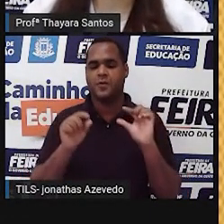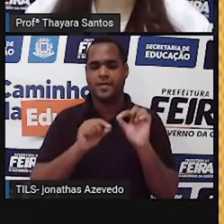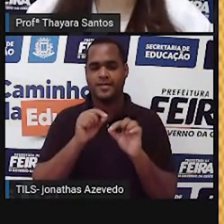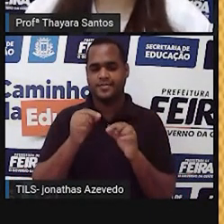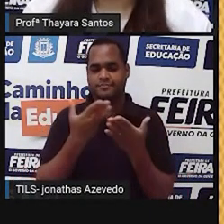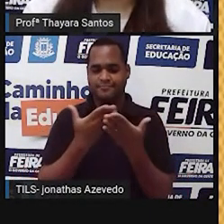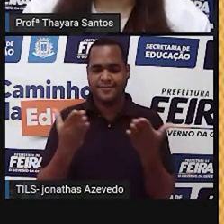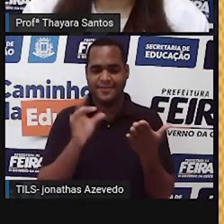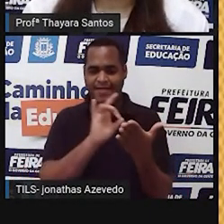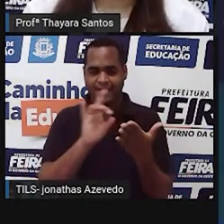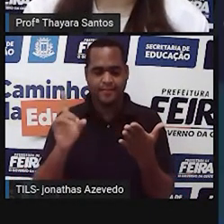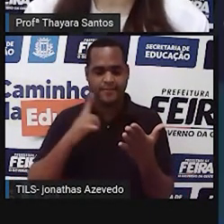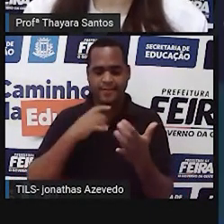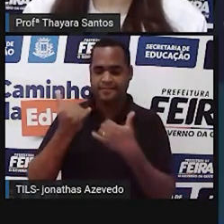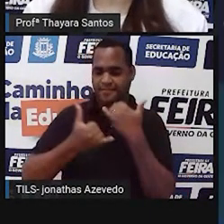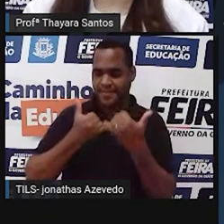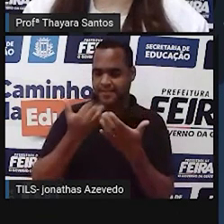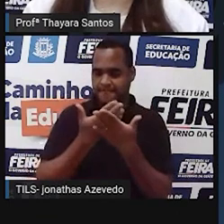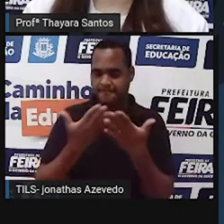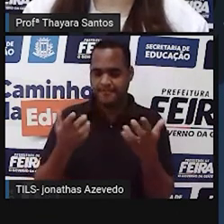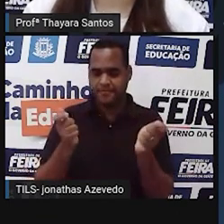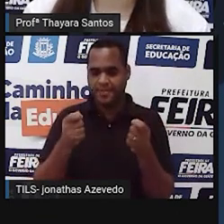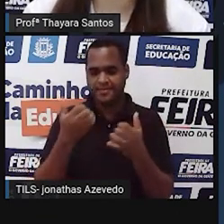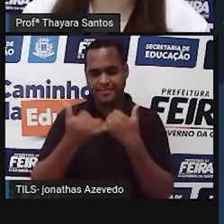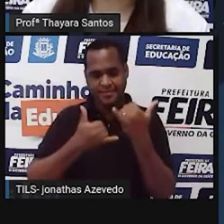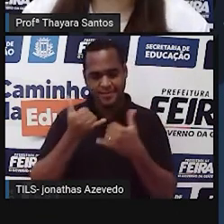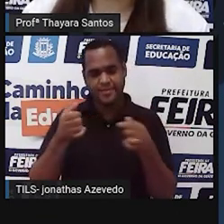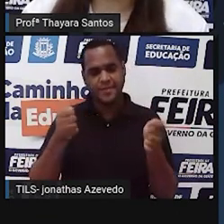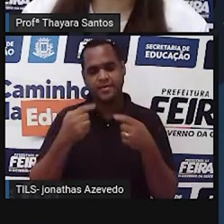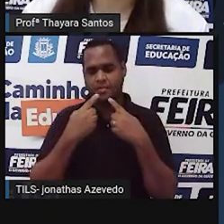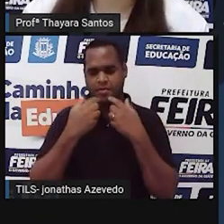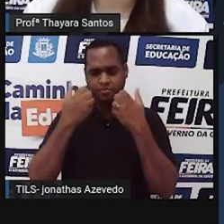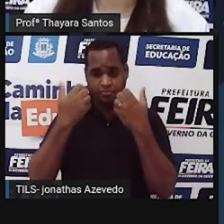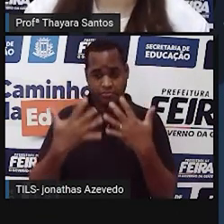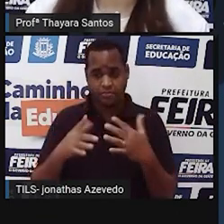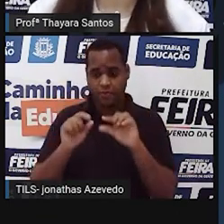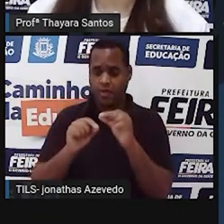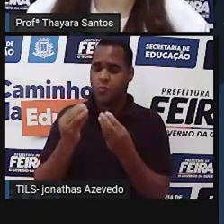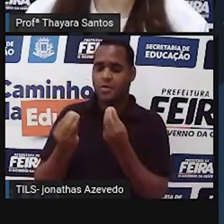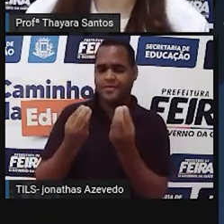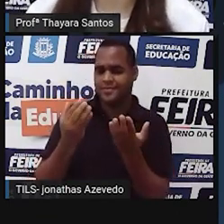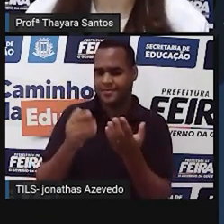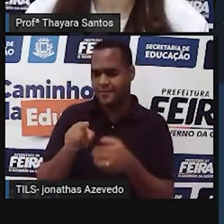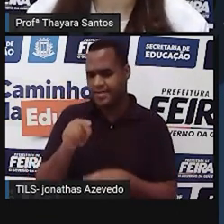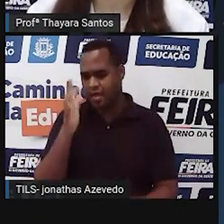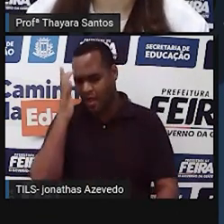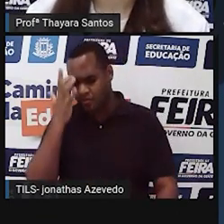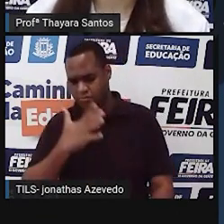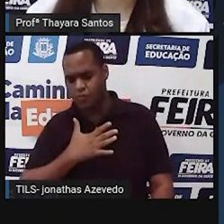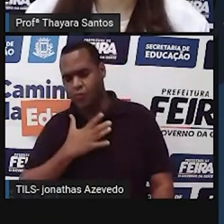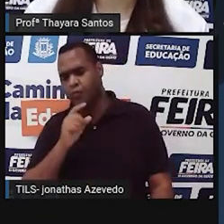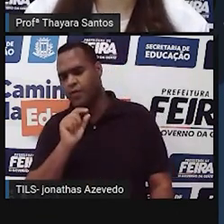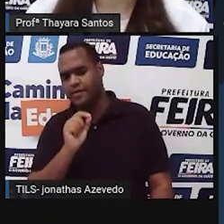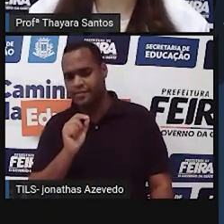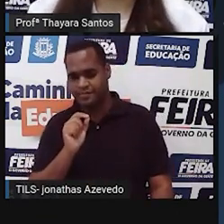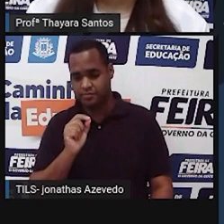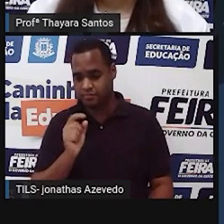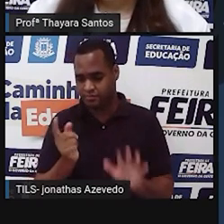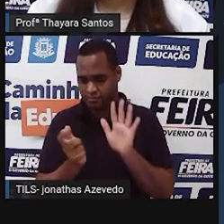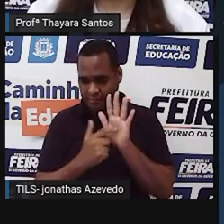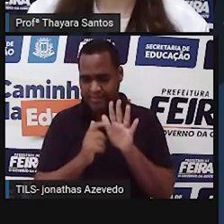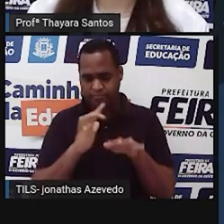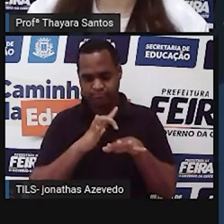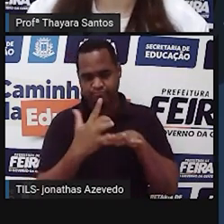que vocês se divirtam aí no joguinho que eu preparei para vocês. E depois me contem como é que foi, o que foi que vocês acharam, né? Marquem a gente aí nas